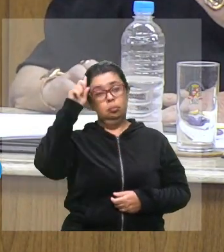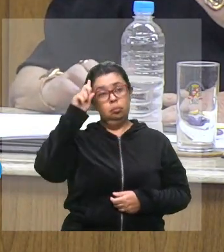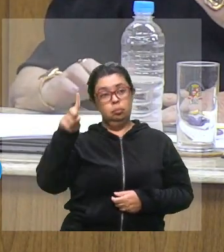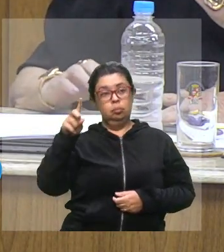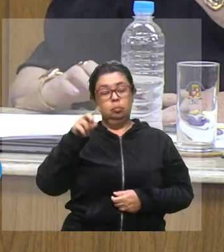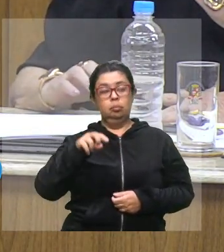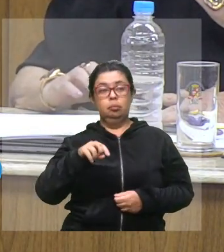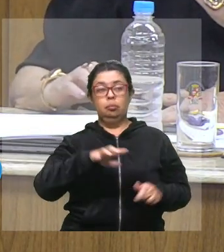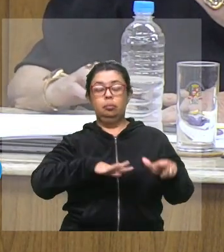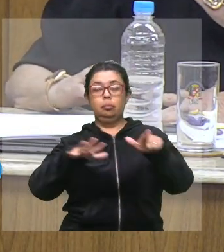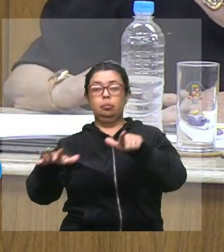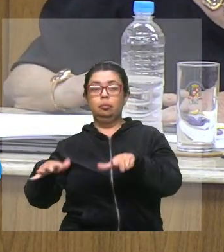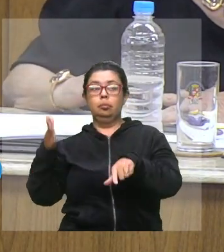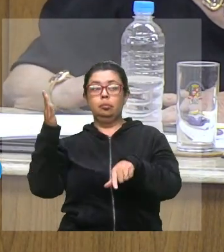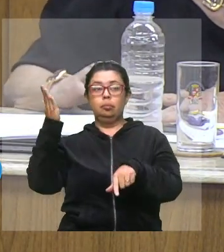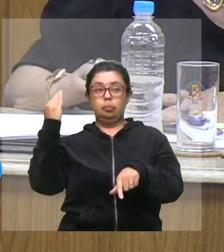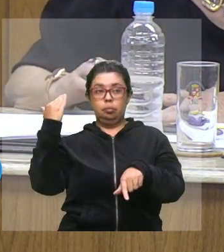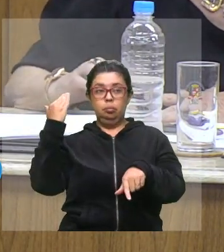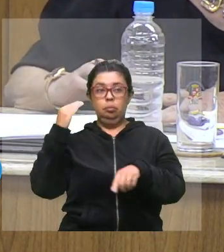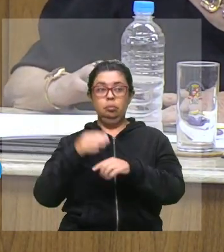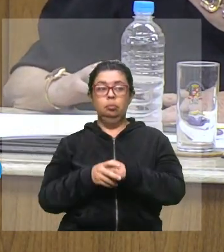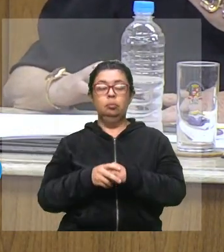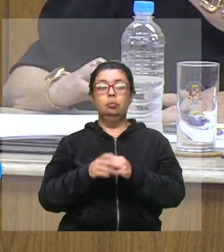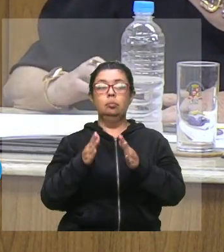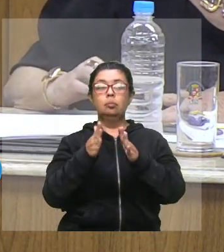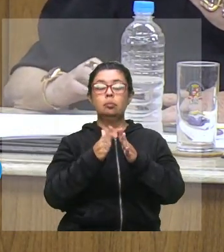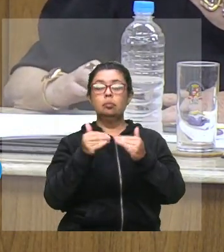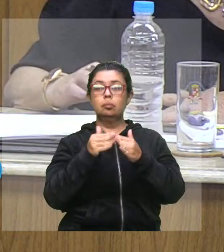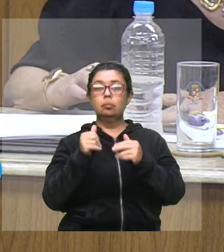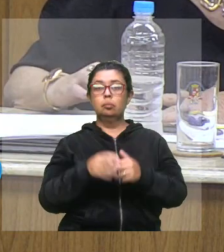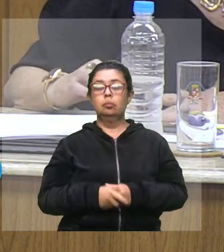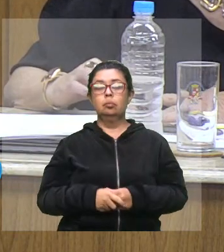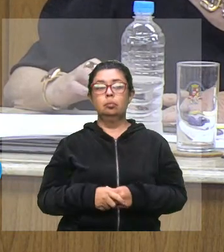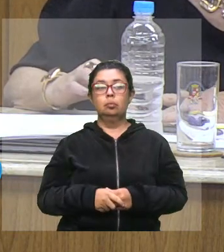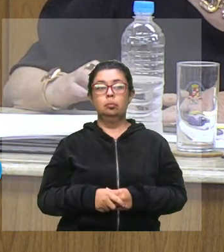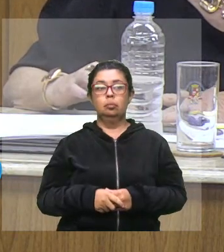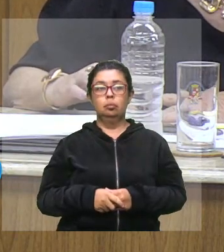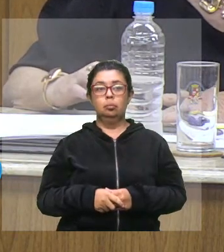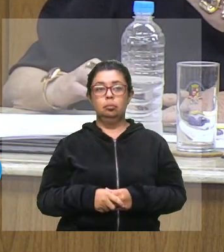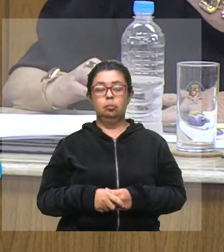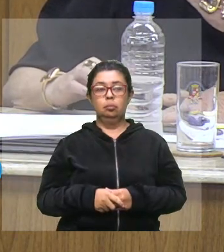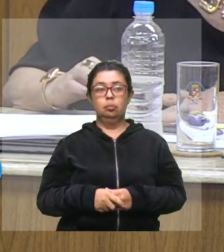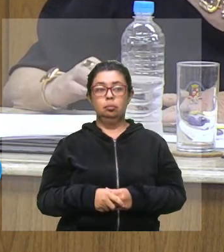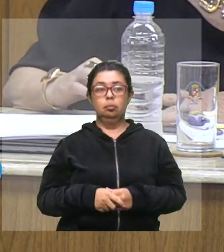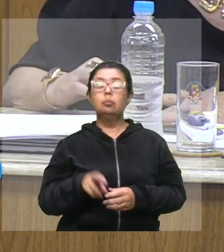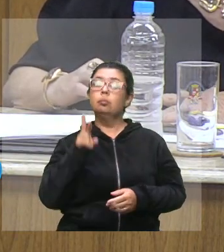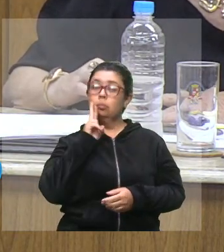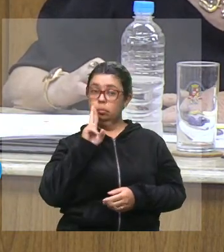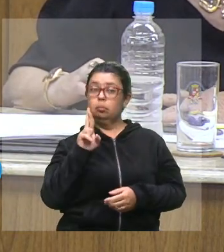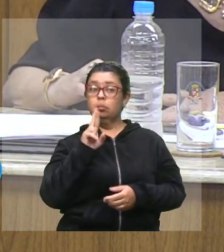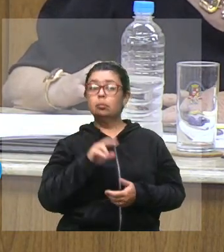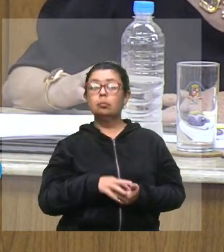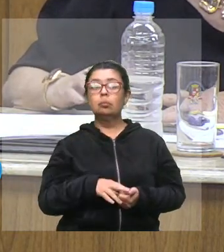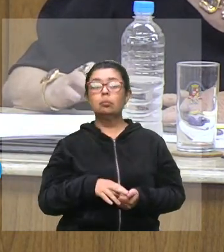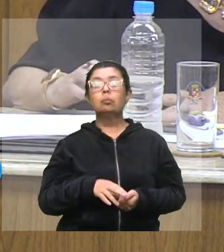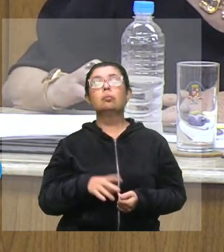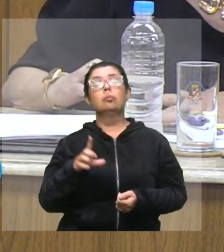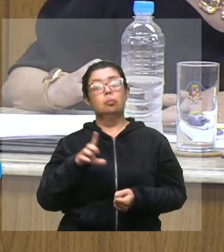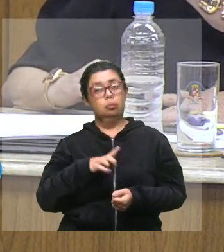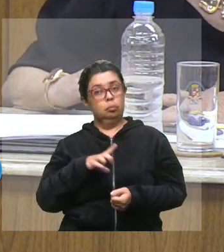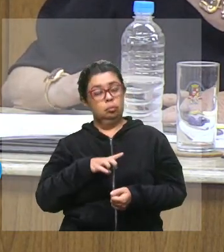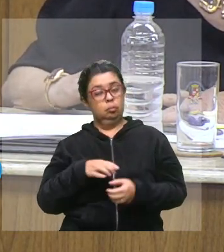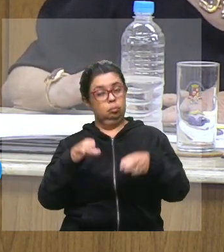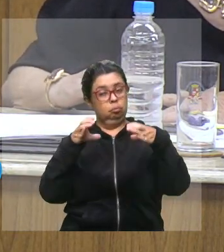o ofício, onde nós estamos aqui solicitando, então, a possibilidade para que alugue um local,